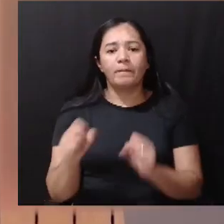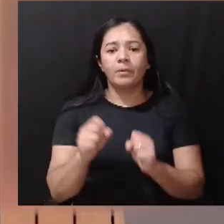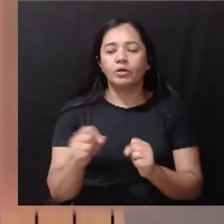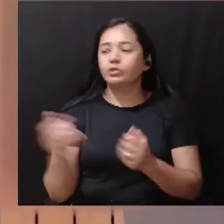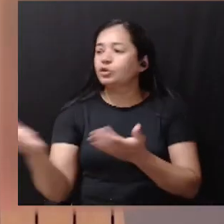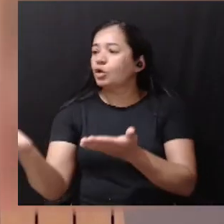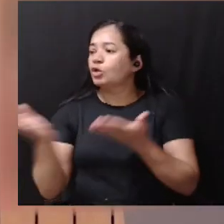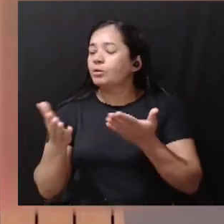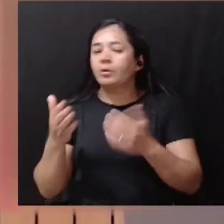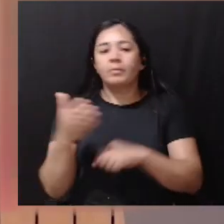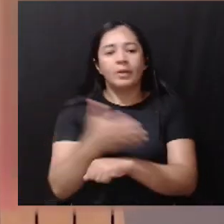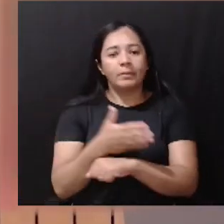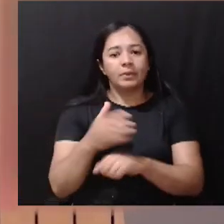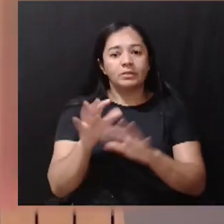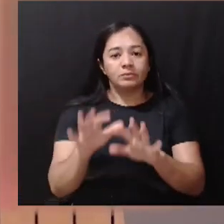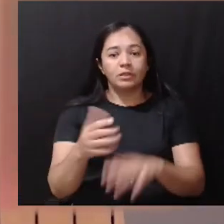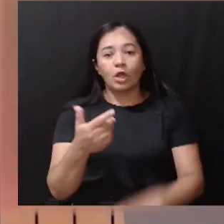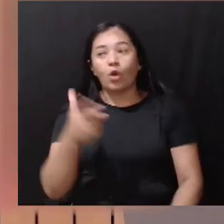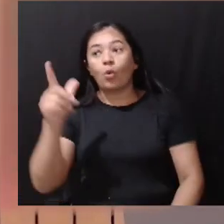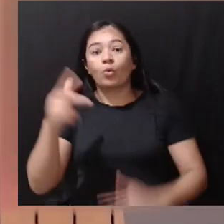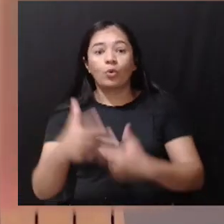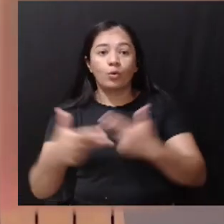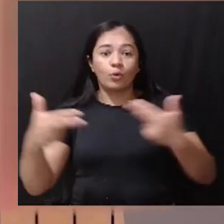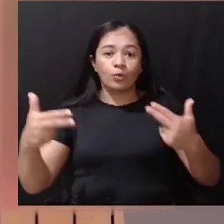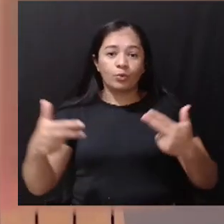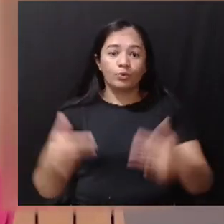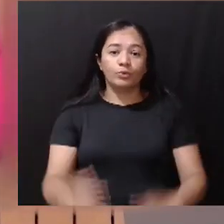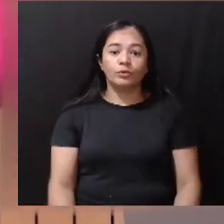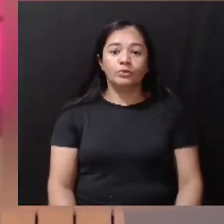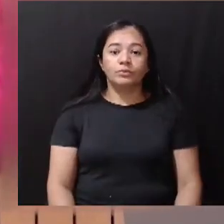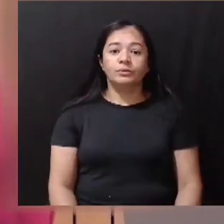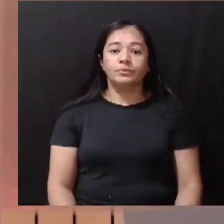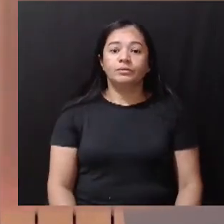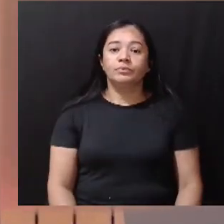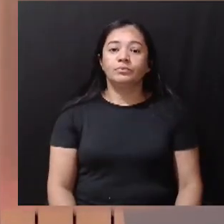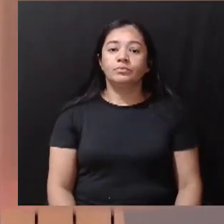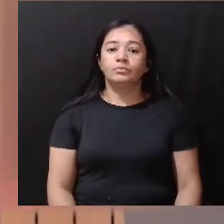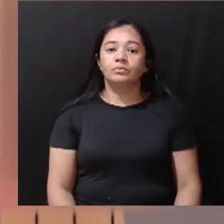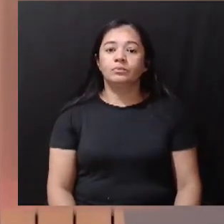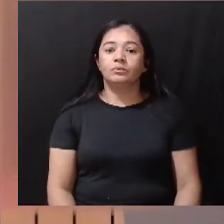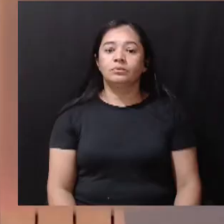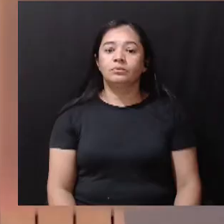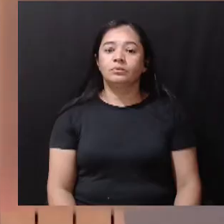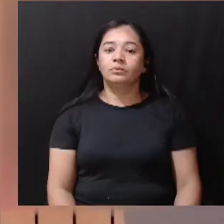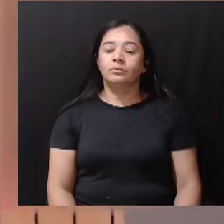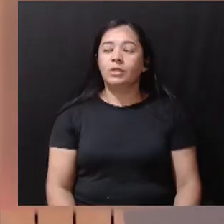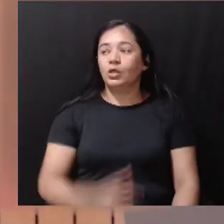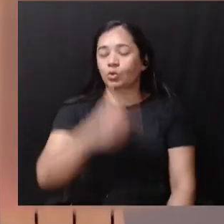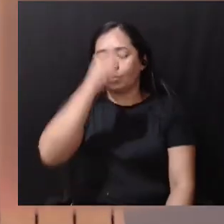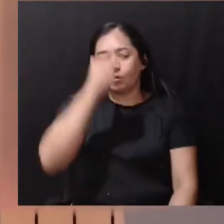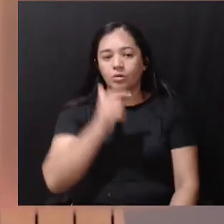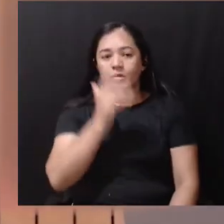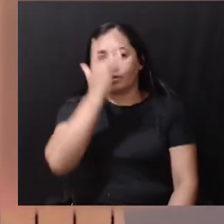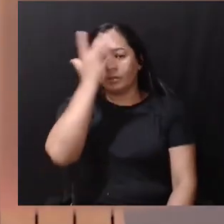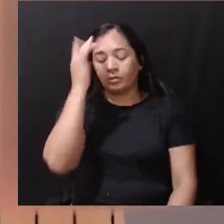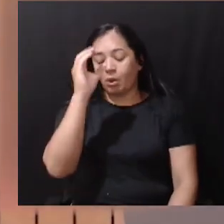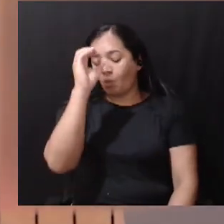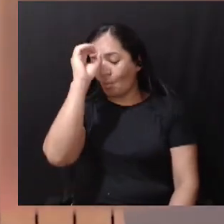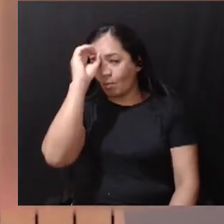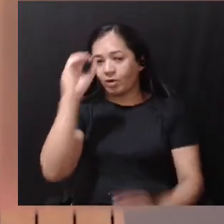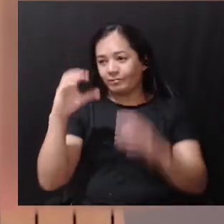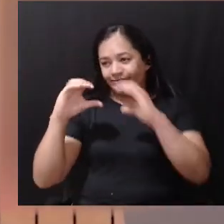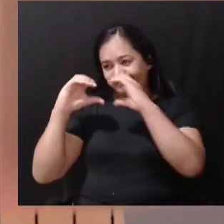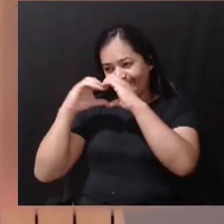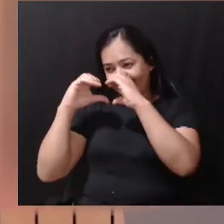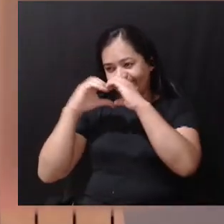né, disso? E a outra coisa e aí eu vou pegar o outro ponto aqui, né, que falou bem assim, né, eu sou uma pessoa bem leiga no assunto, coraçãozinho, né, aqui